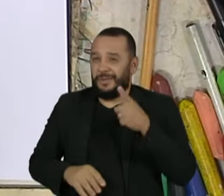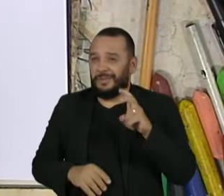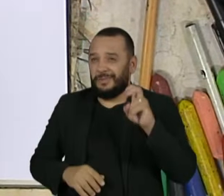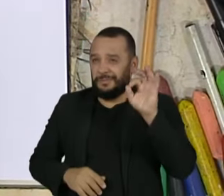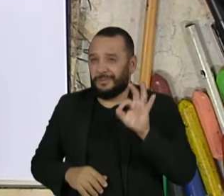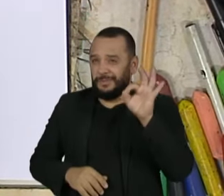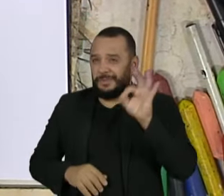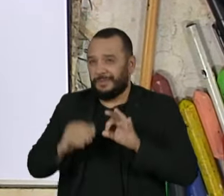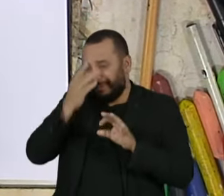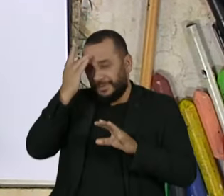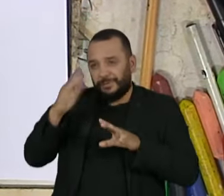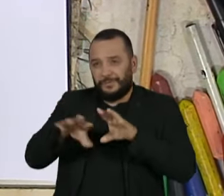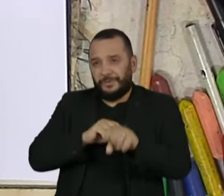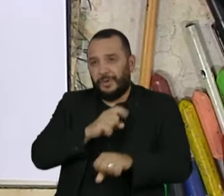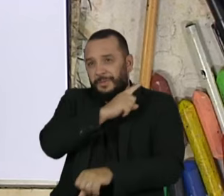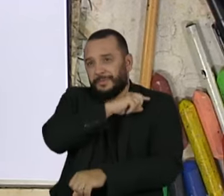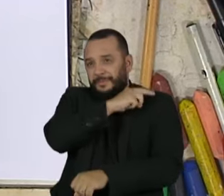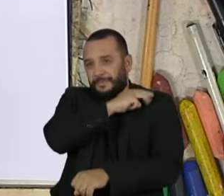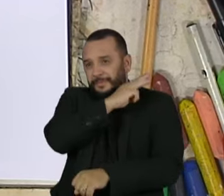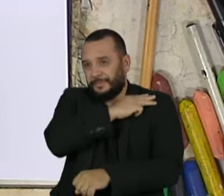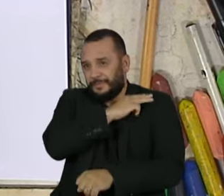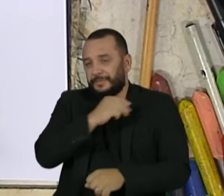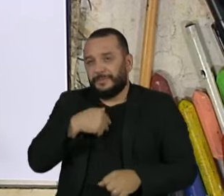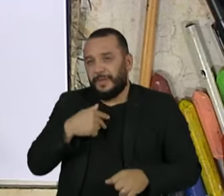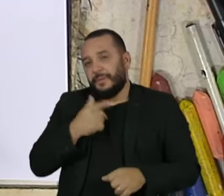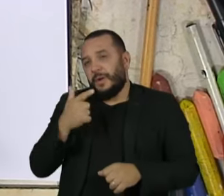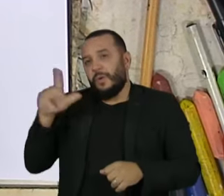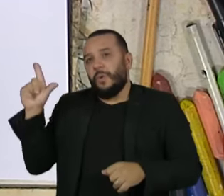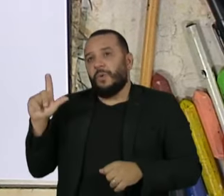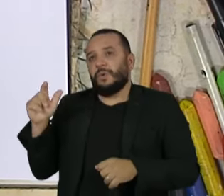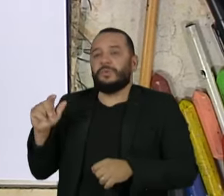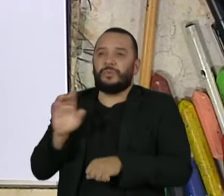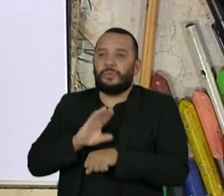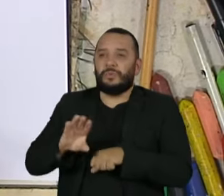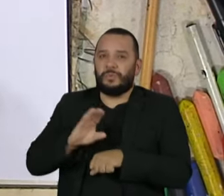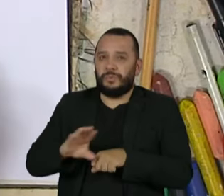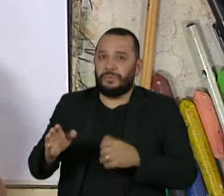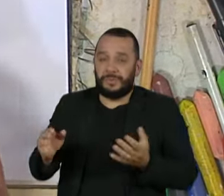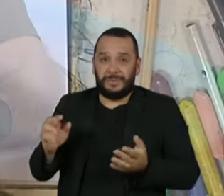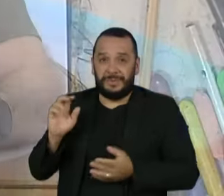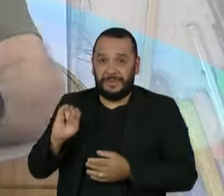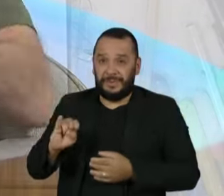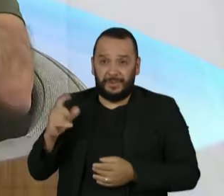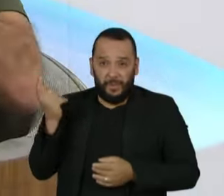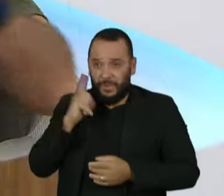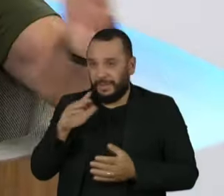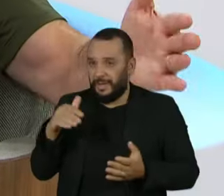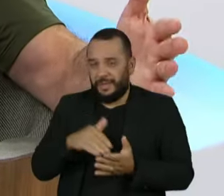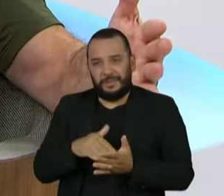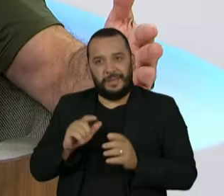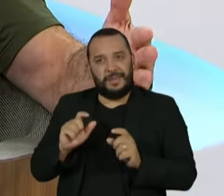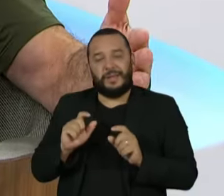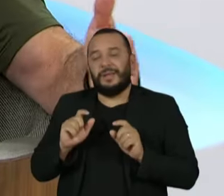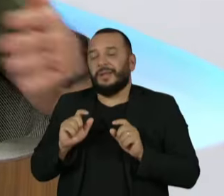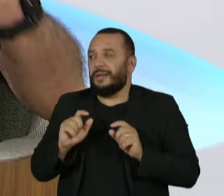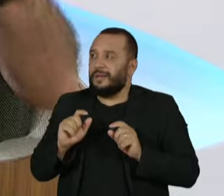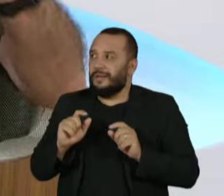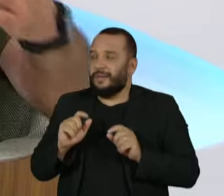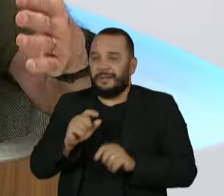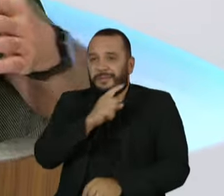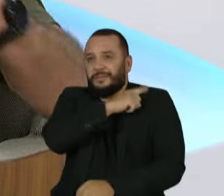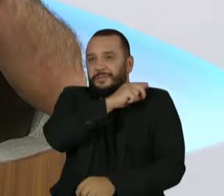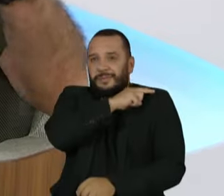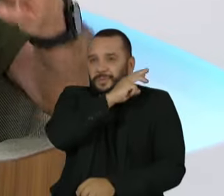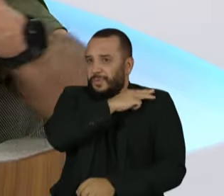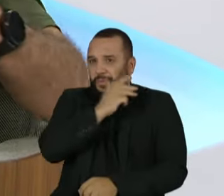pessoas que saem no ensino médio no Brasil vão fazer algum outro curso Então o que a gente não conseguir fazer até um ensino médio não é universal e